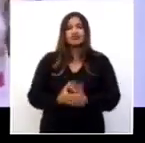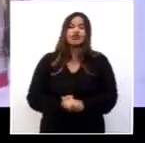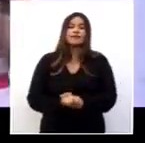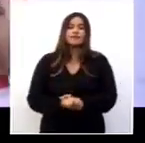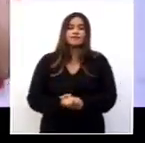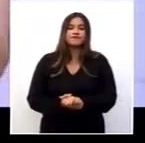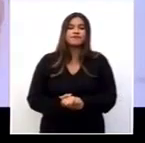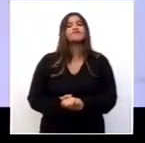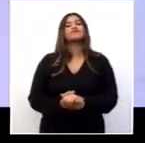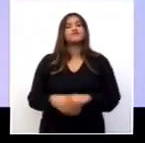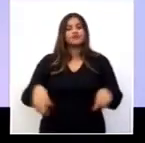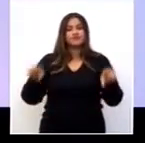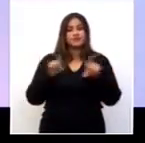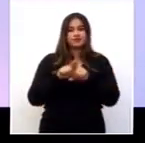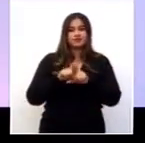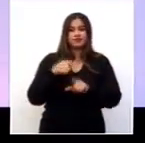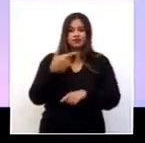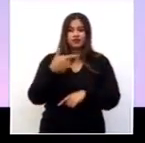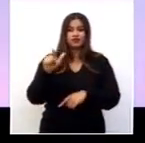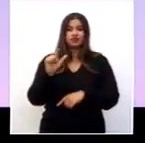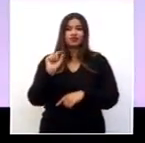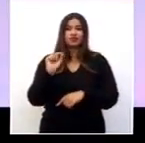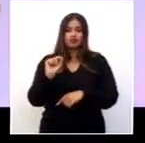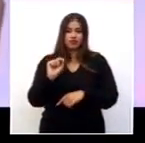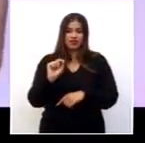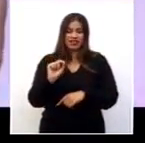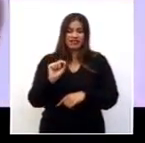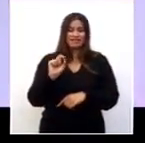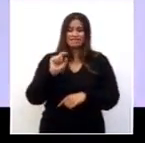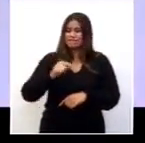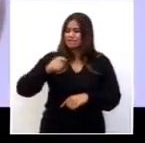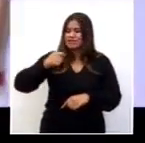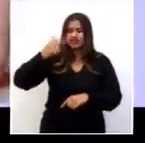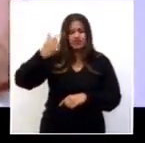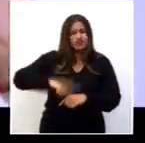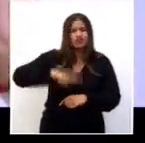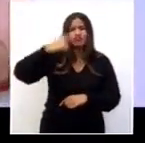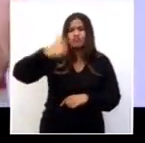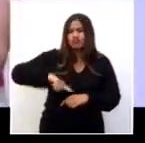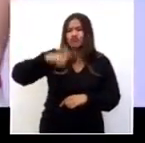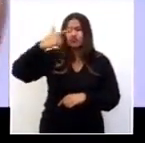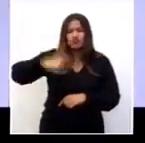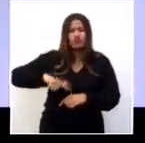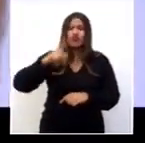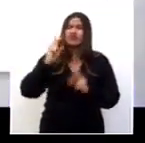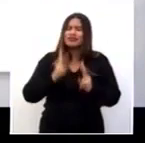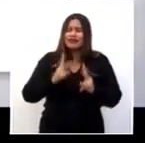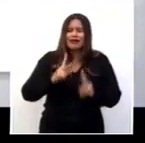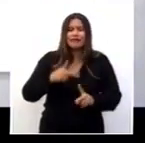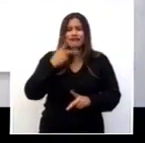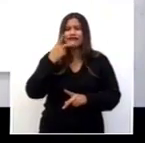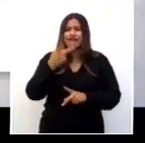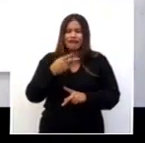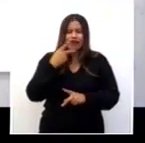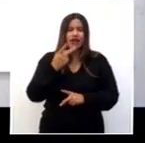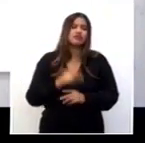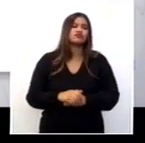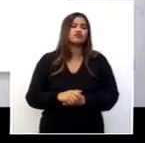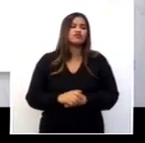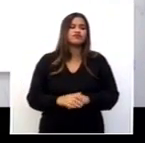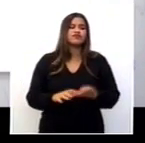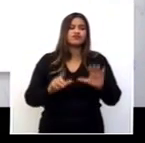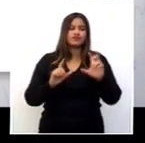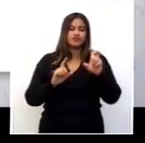fim, gente, essa é outra tecla que eu tenho batido bastante quando converso com educadores. Precisamos repensar